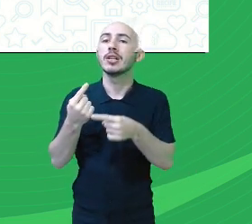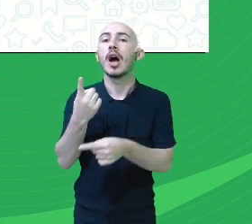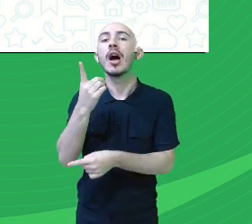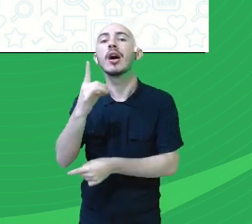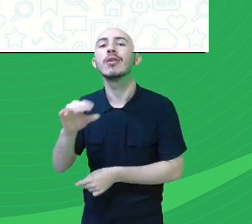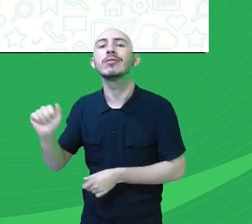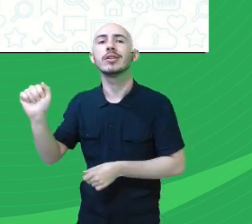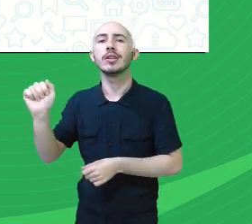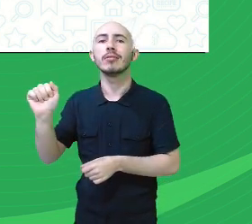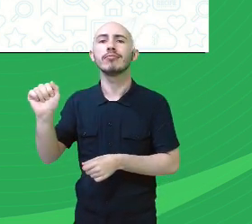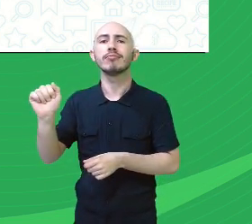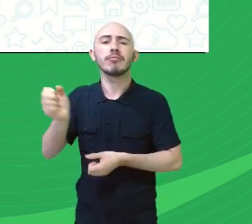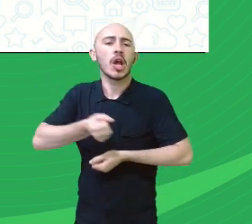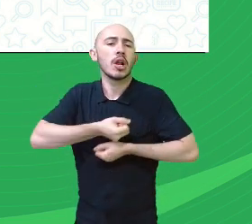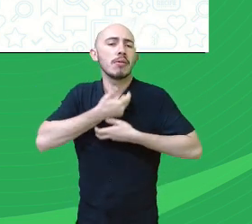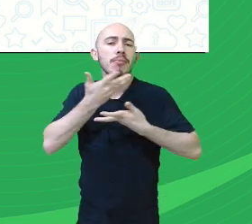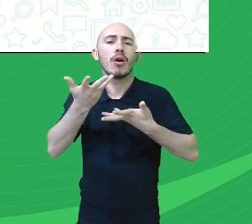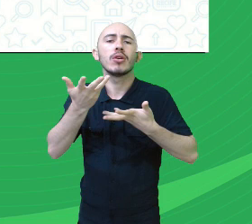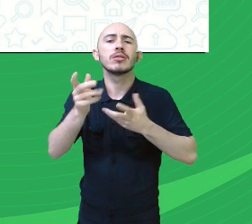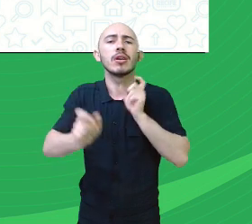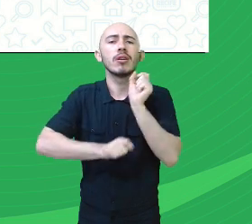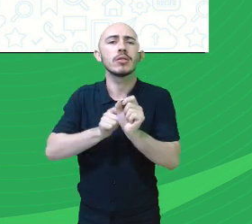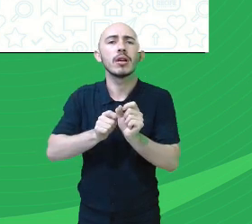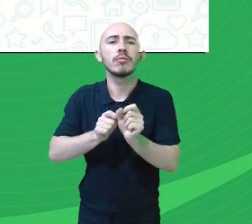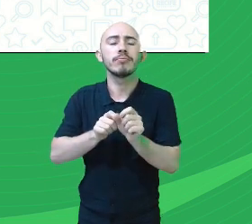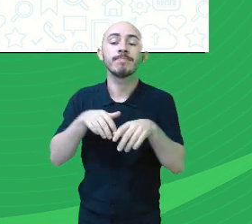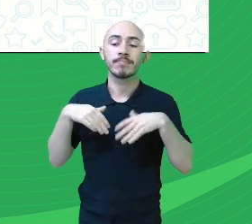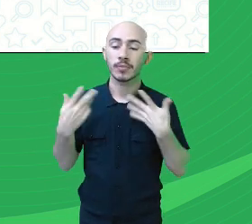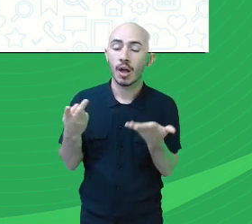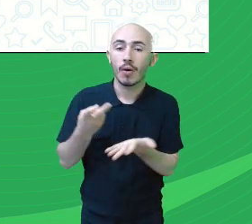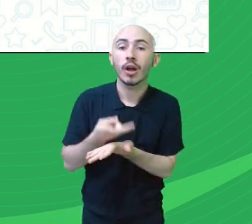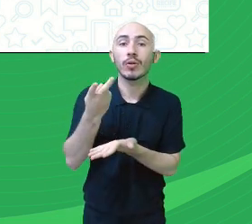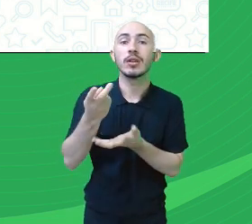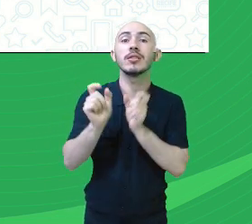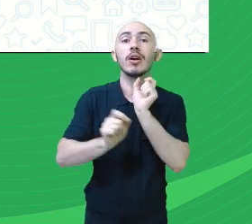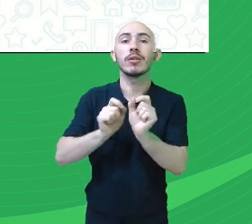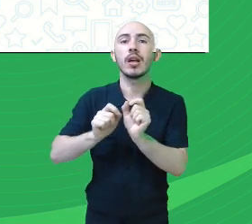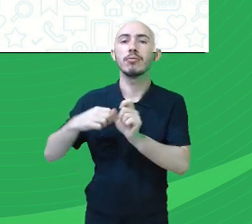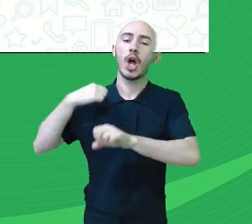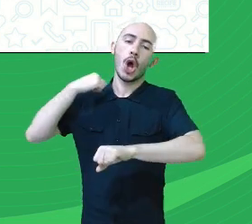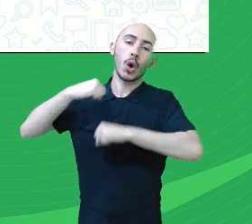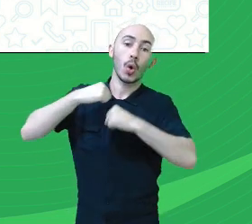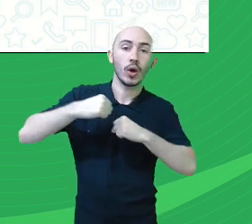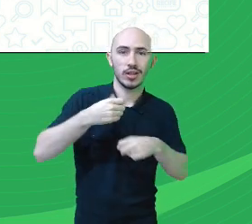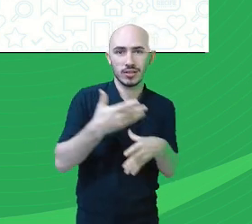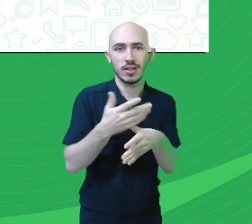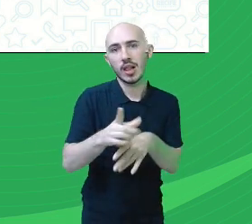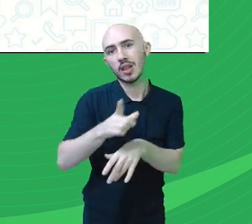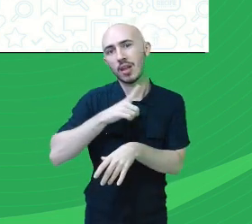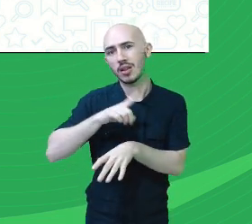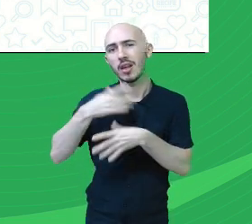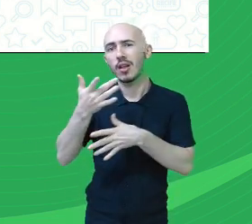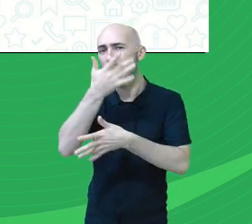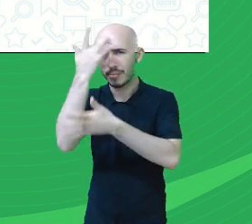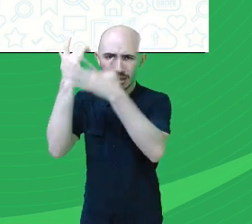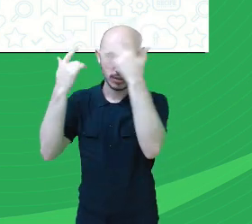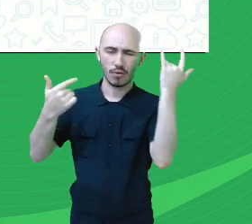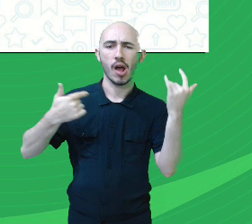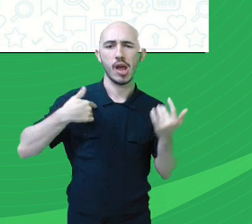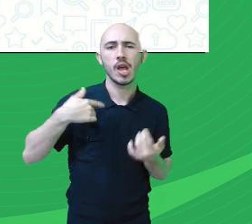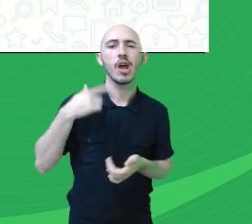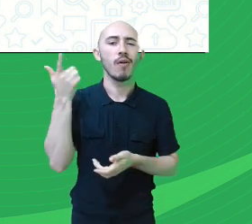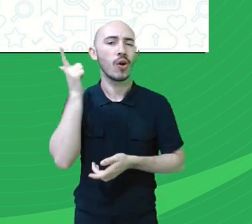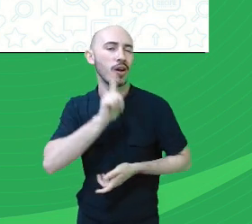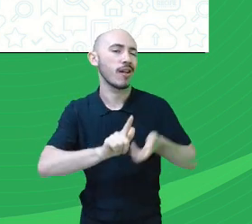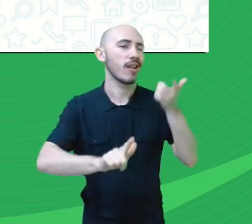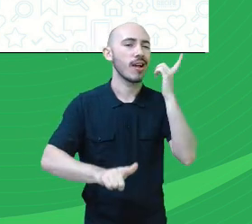se entrega. O que é que aconteceu? Ia ter uma corrida na cidade e as pessoas começam a dizer: eu vou ganhar, eu vou